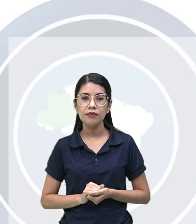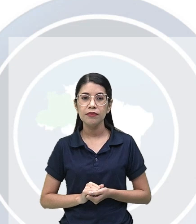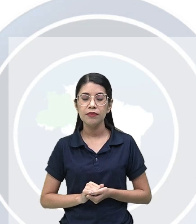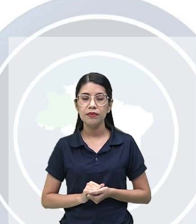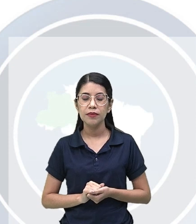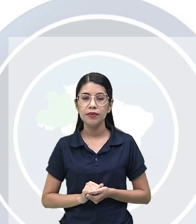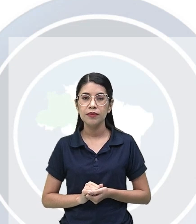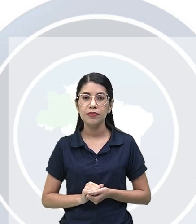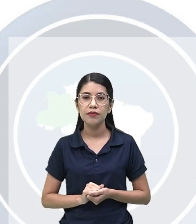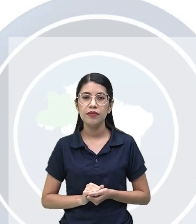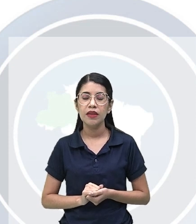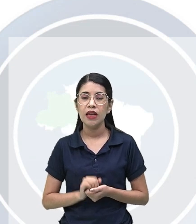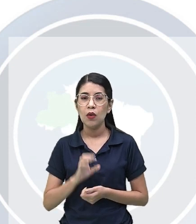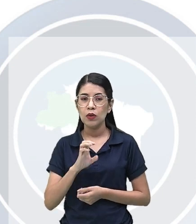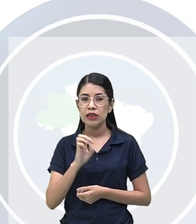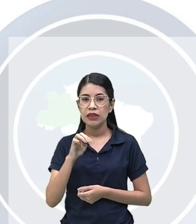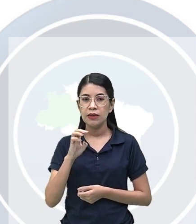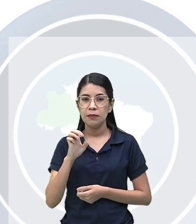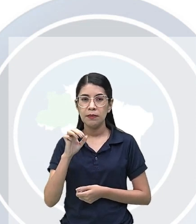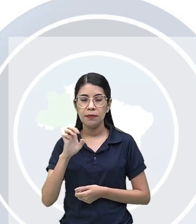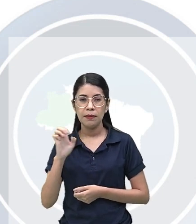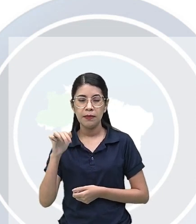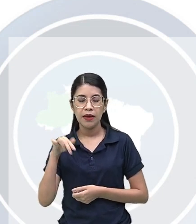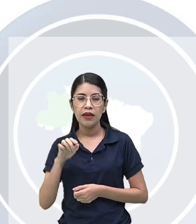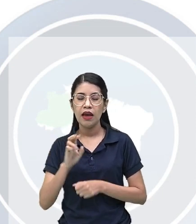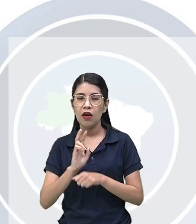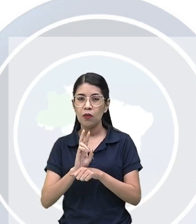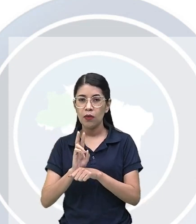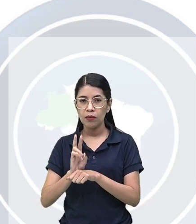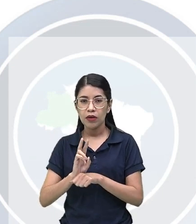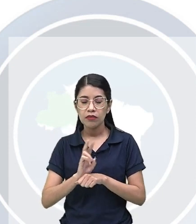nossa coordenação de monitoramento,